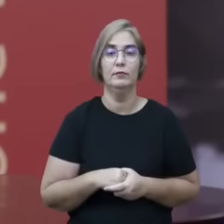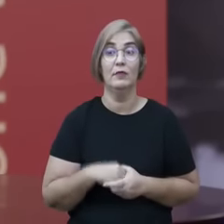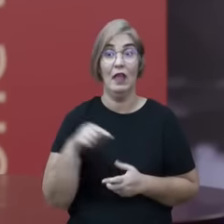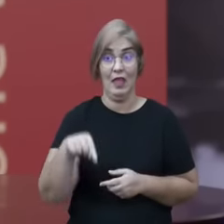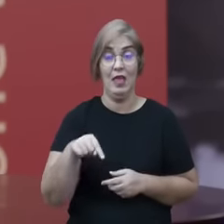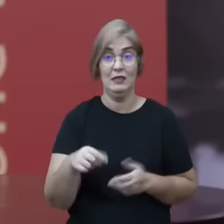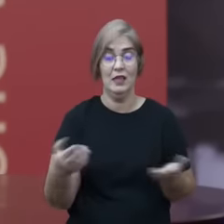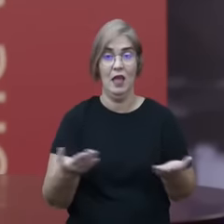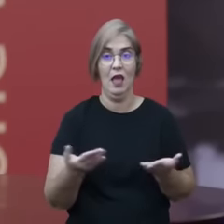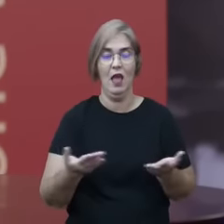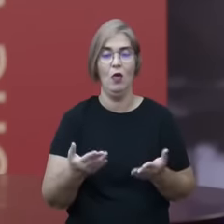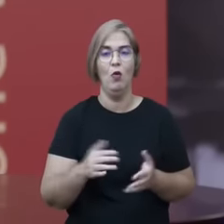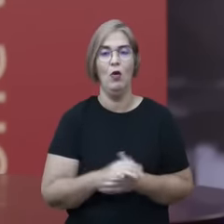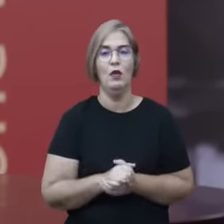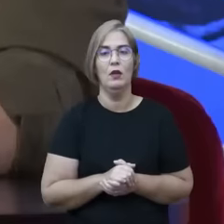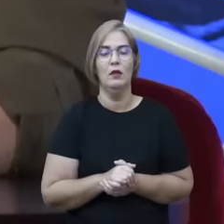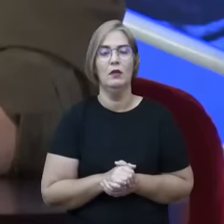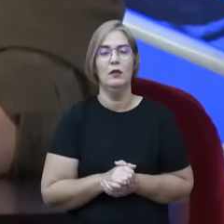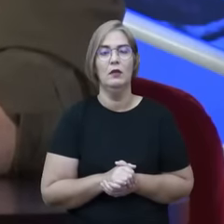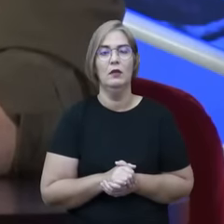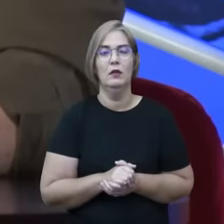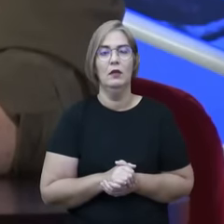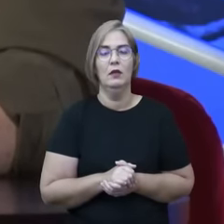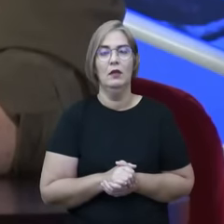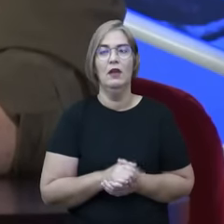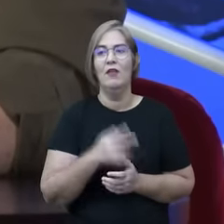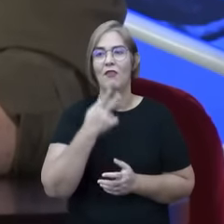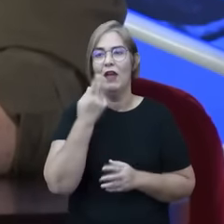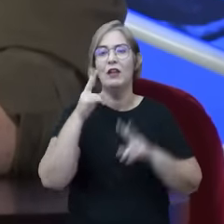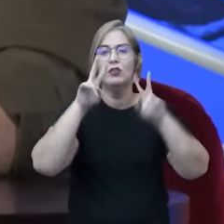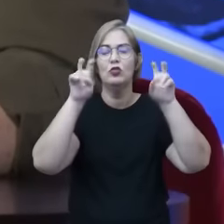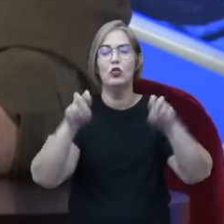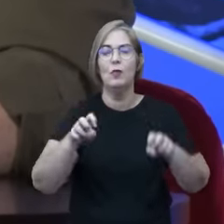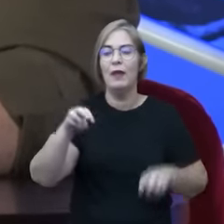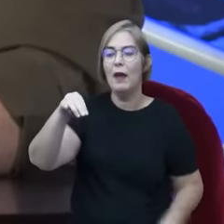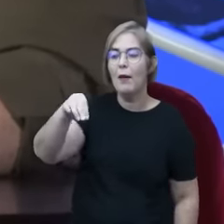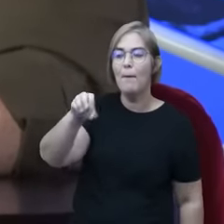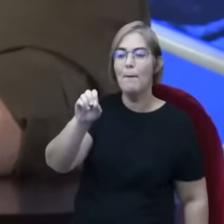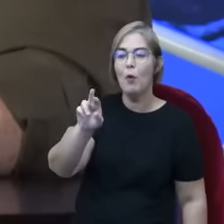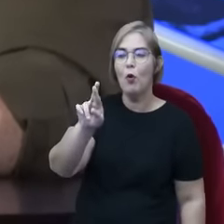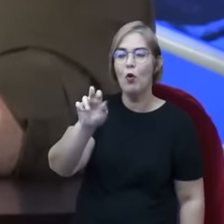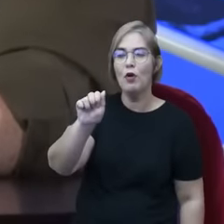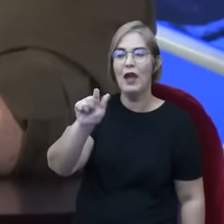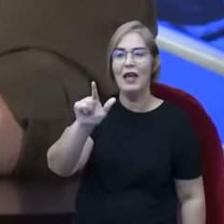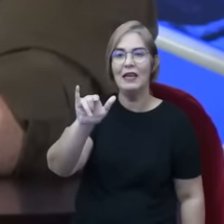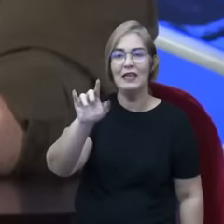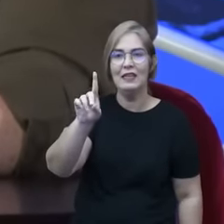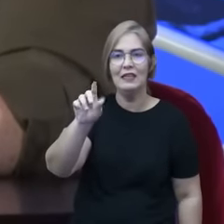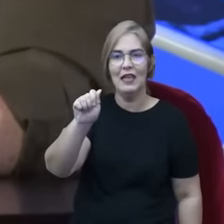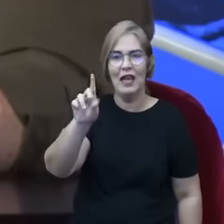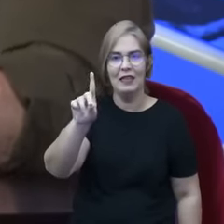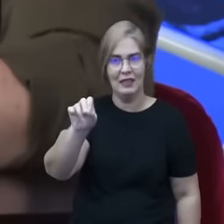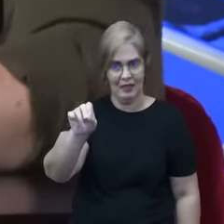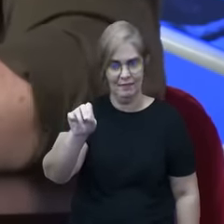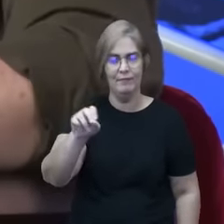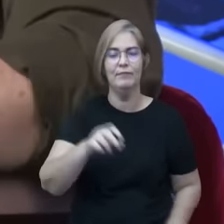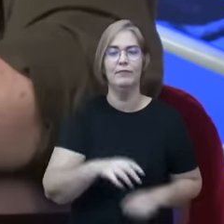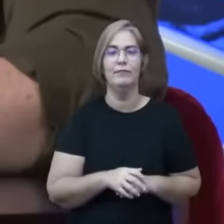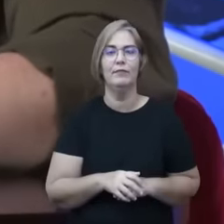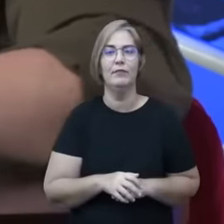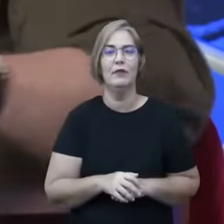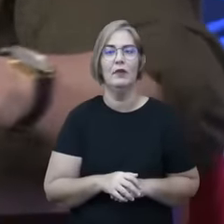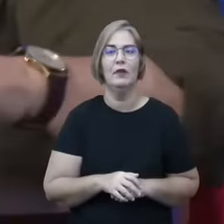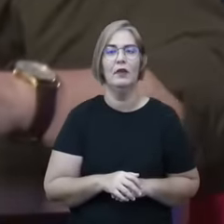essa de um lado, né, essa necessidade da moralidade, certo? E depois nós voltamos um pouquinho e